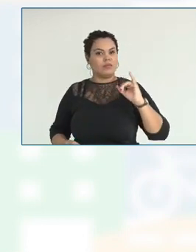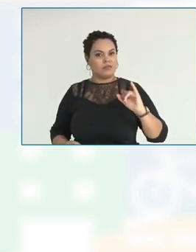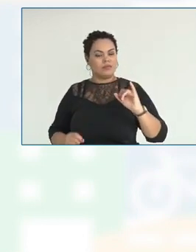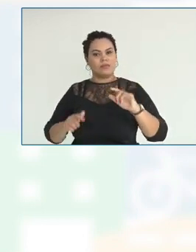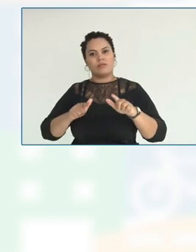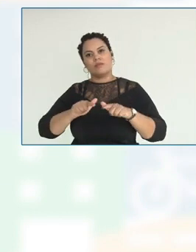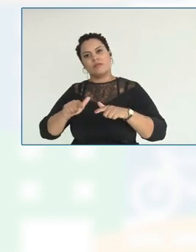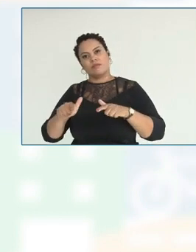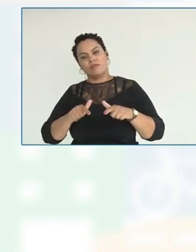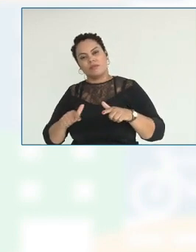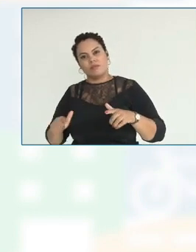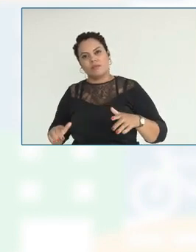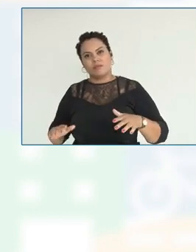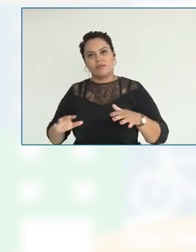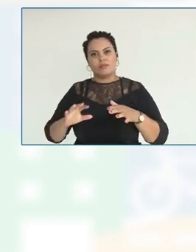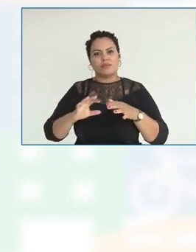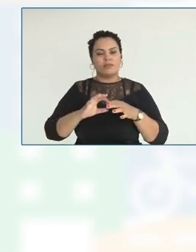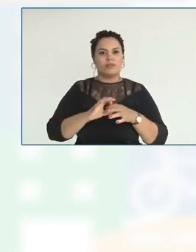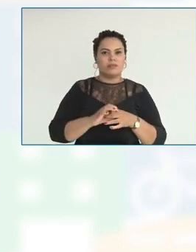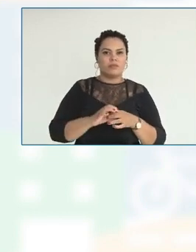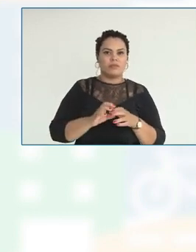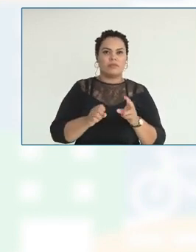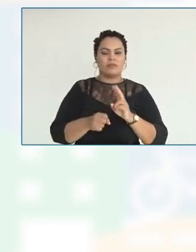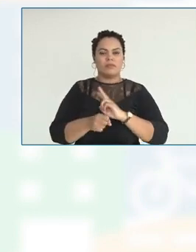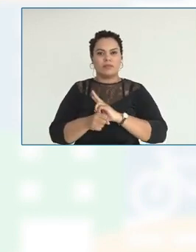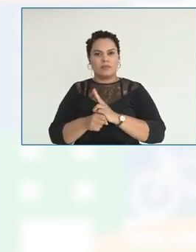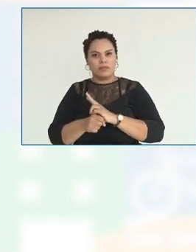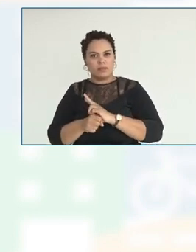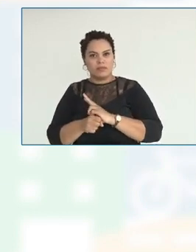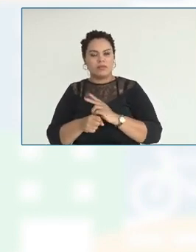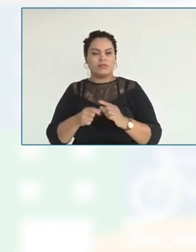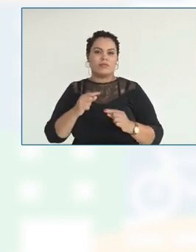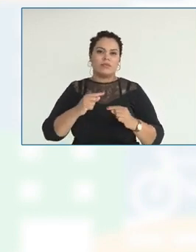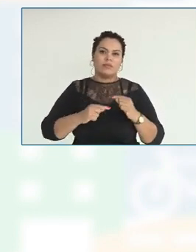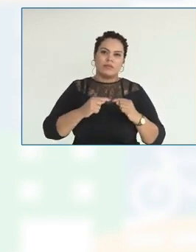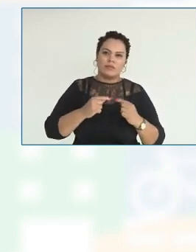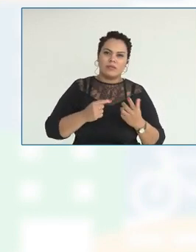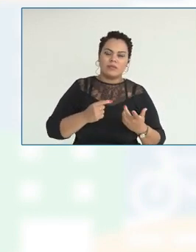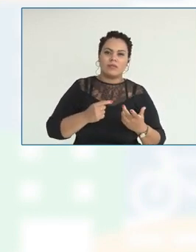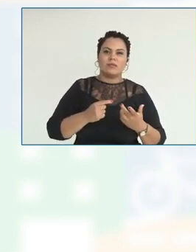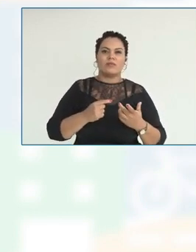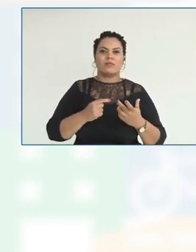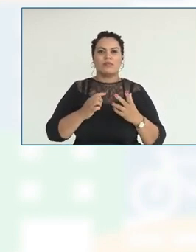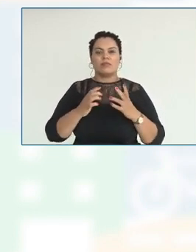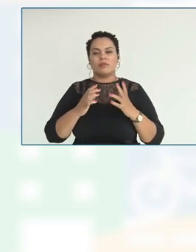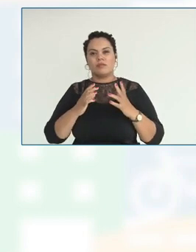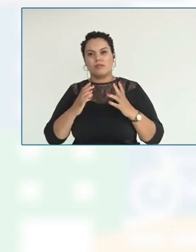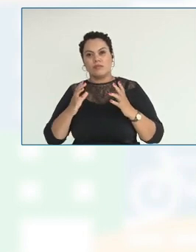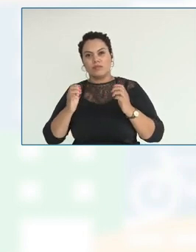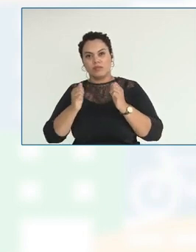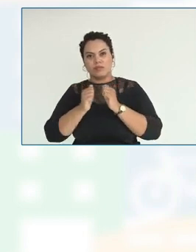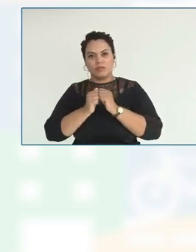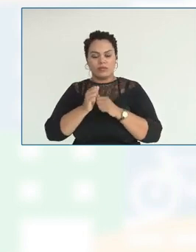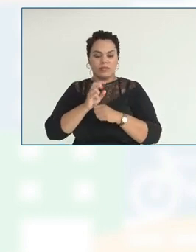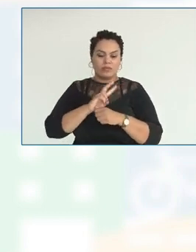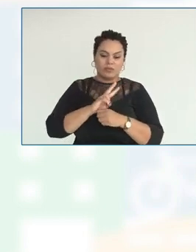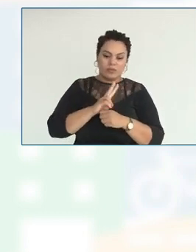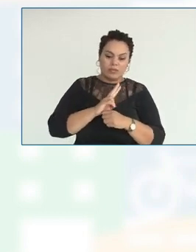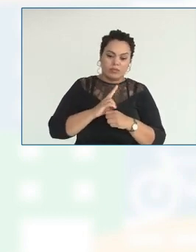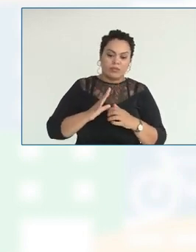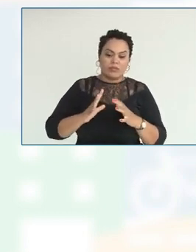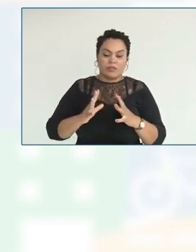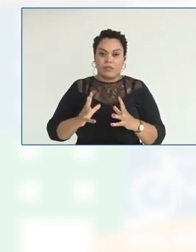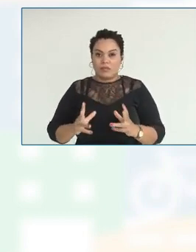divisão de vigilância de produtos e serviços, ou seja, a vigilância sanitária, da divulgação do serviço